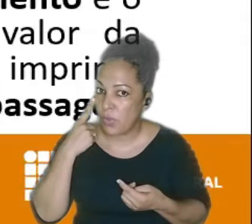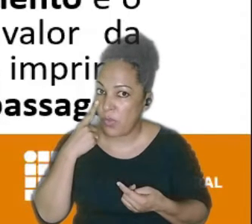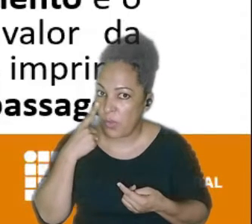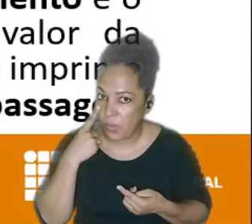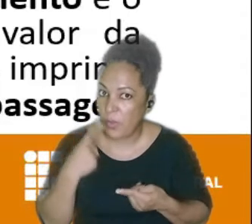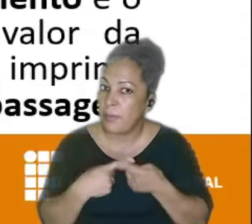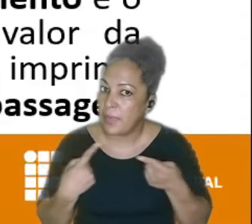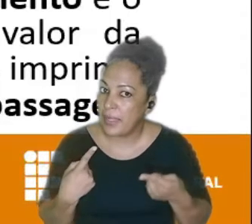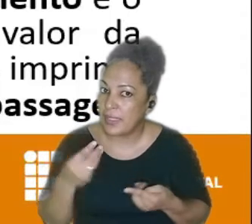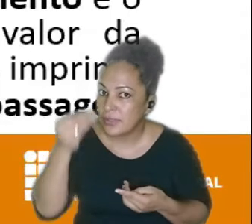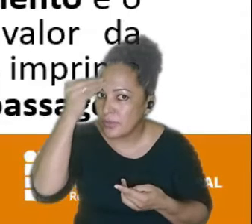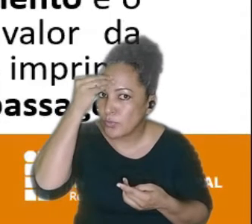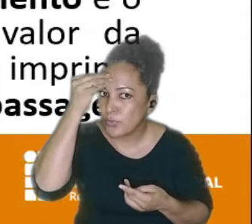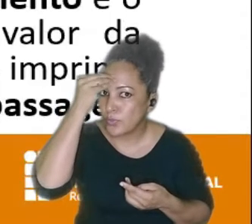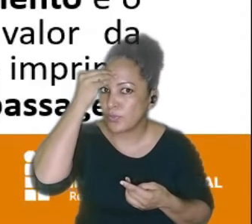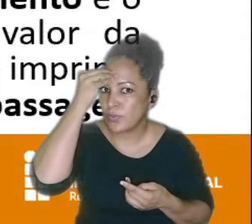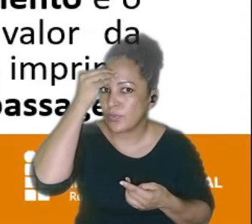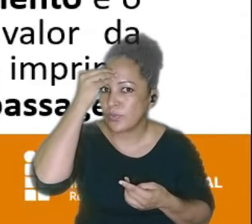Mas anotem,